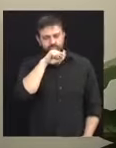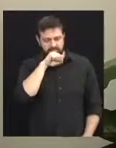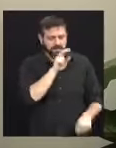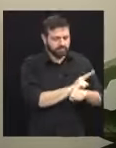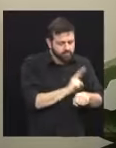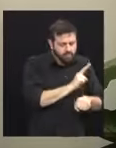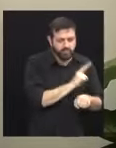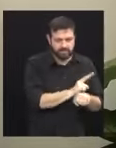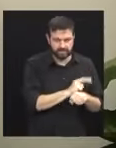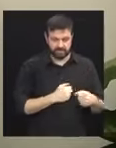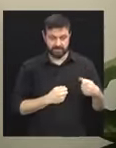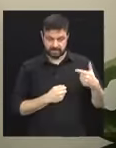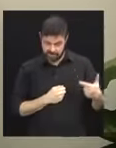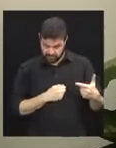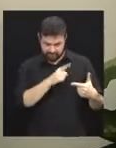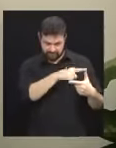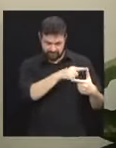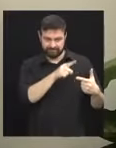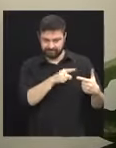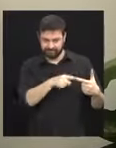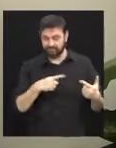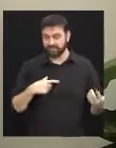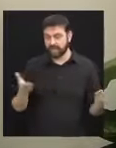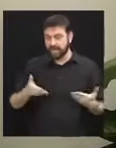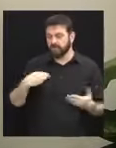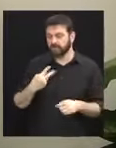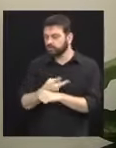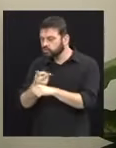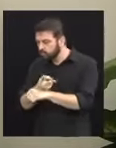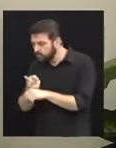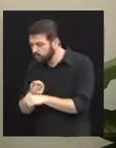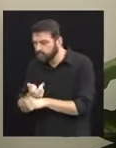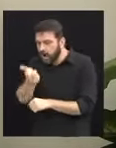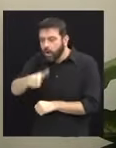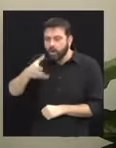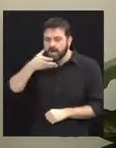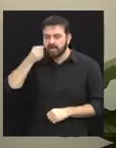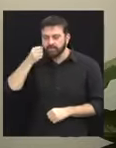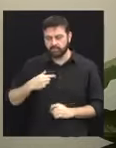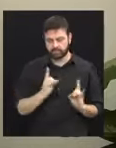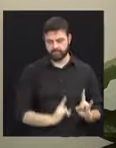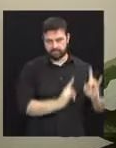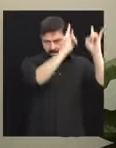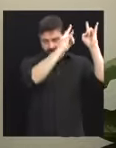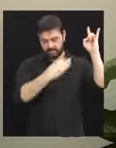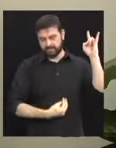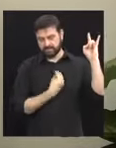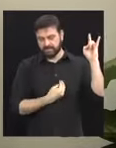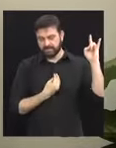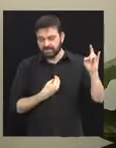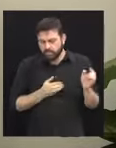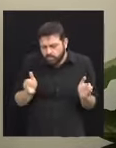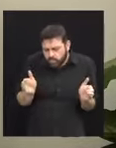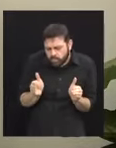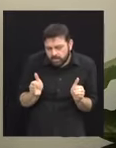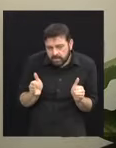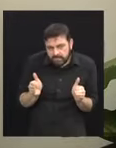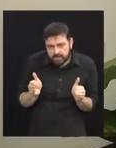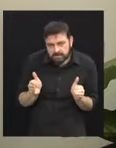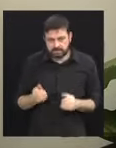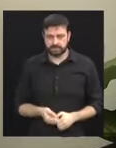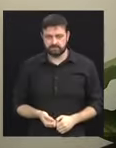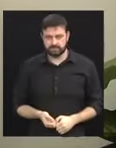2. E agora eu estou em busca de uma nova adoção, eu moro em um apartamento e queria um cachorro de pequeno porte